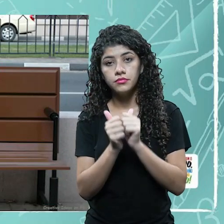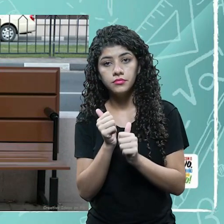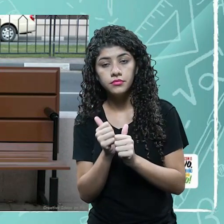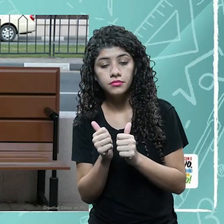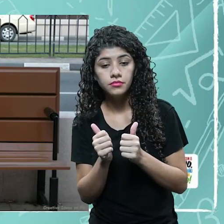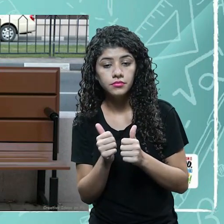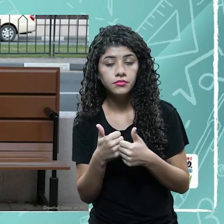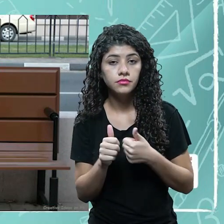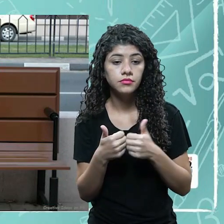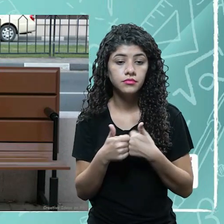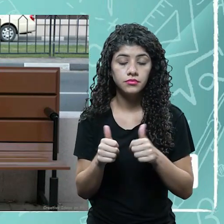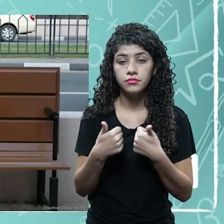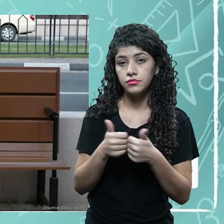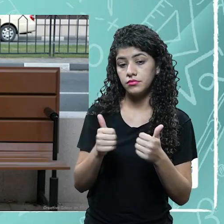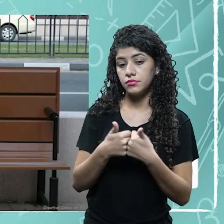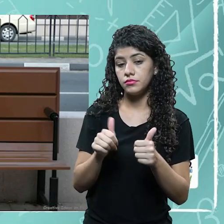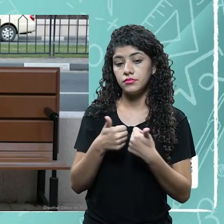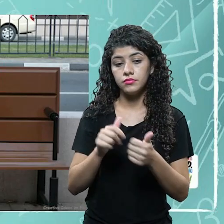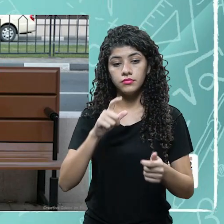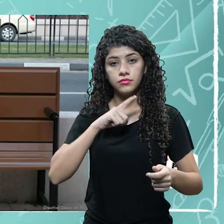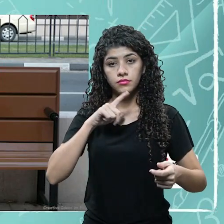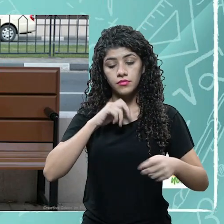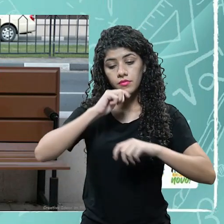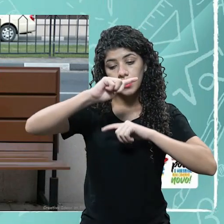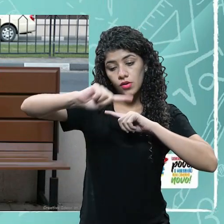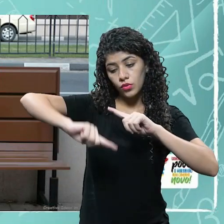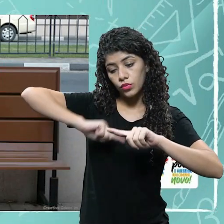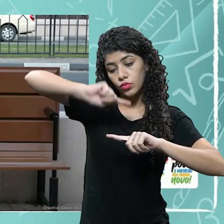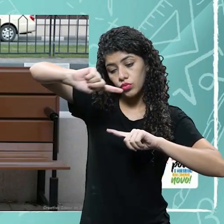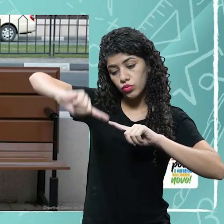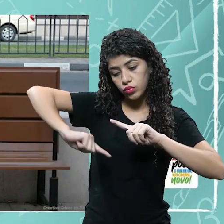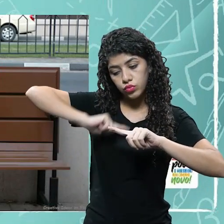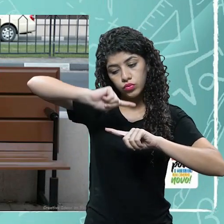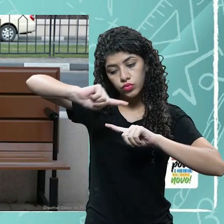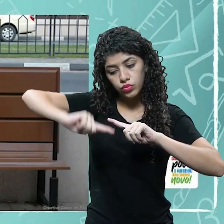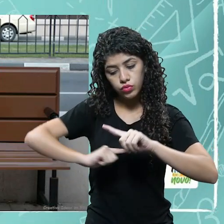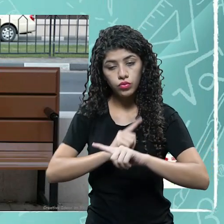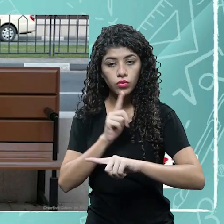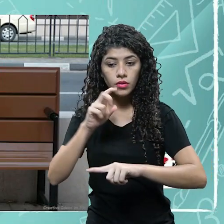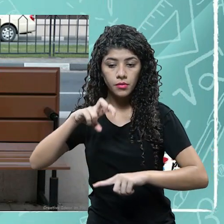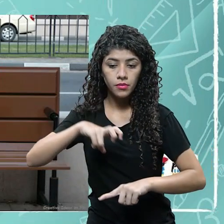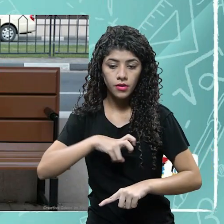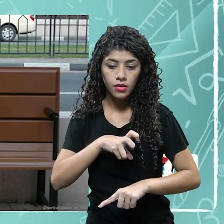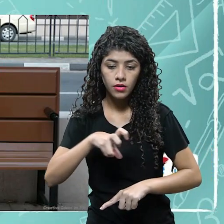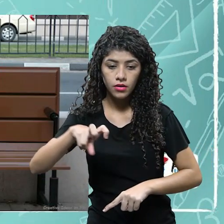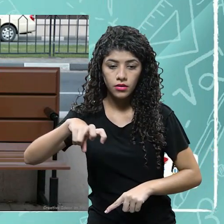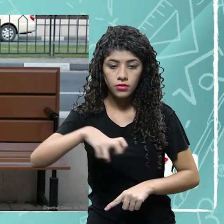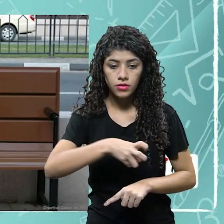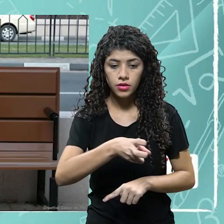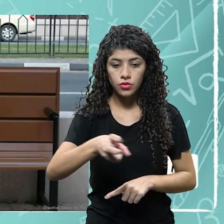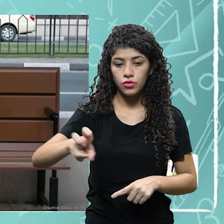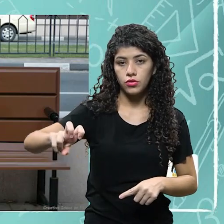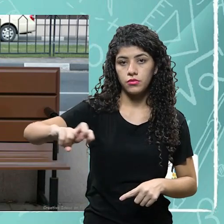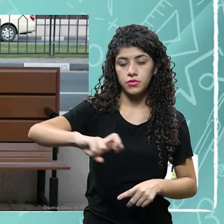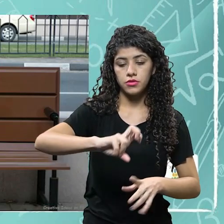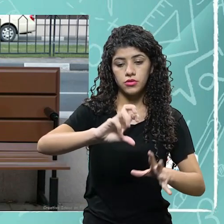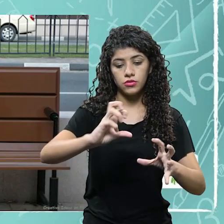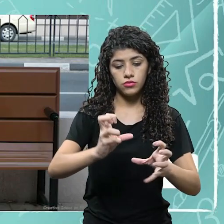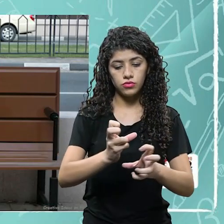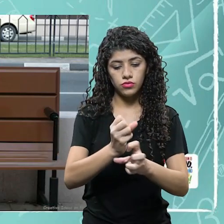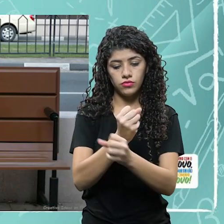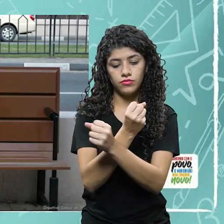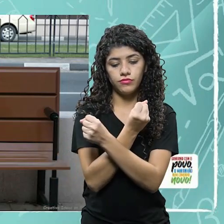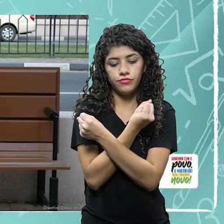Independente do local, é onde está envolto, está sendo, como é que pode dizer, ele está sendo colocado, está sendo apertado por uma